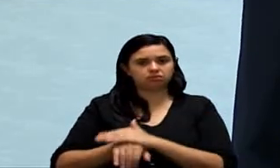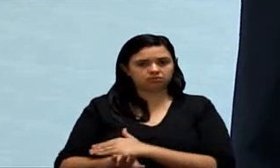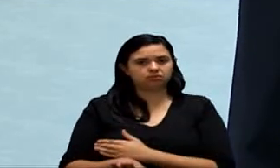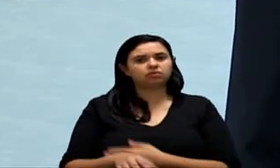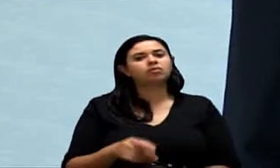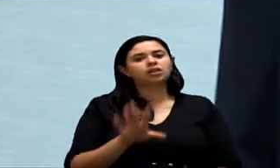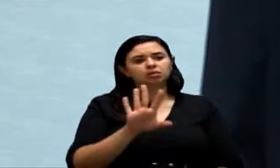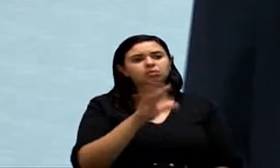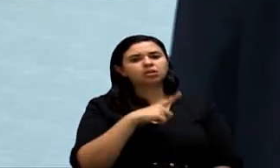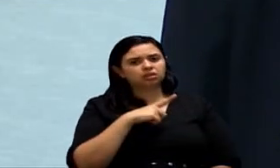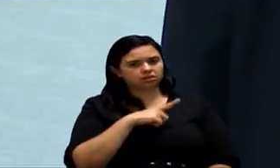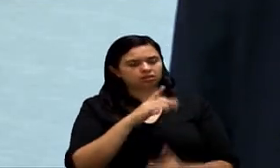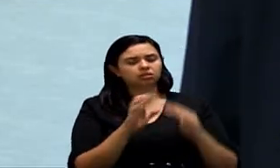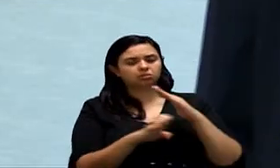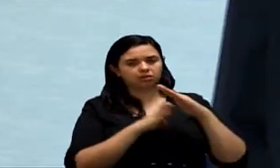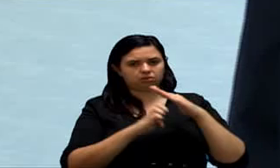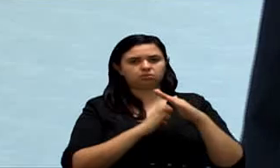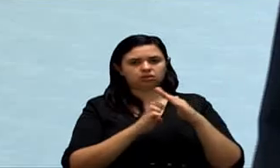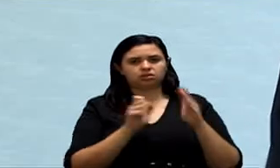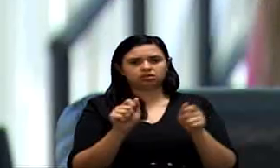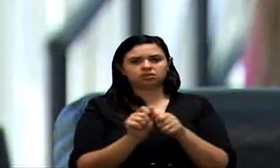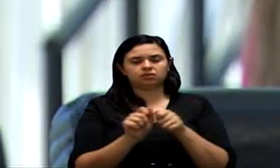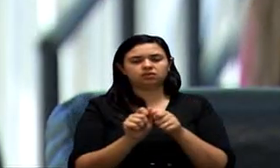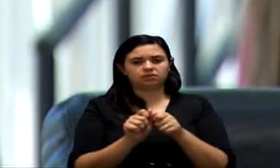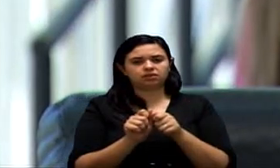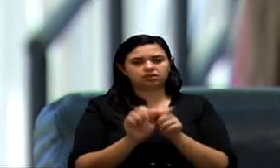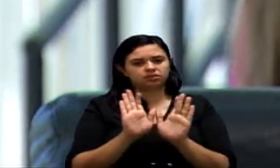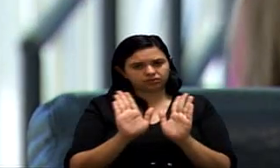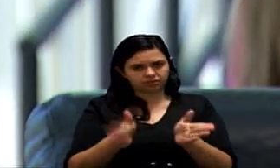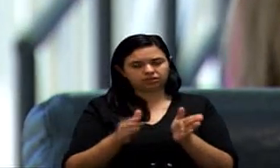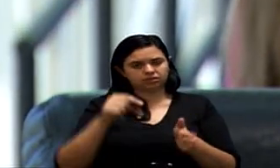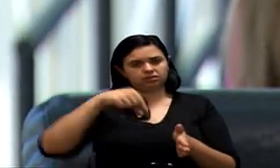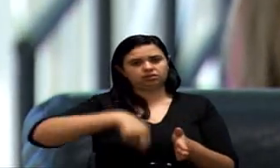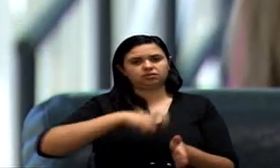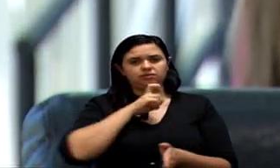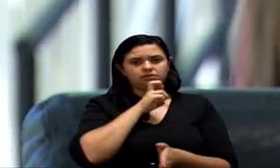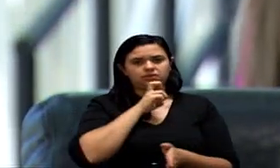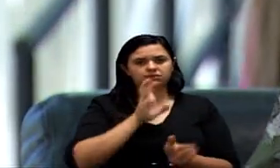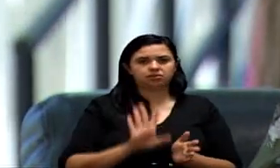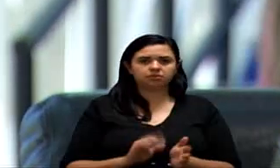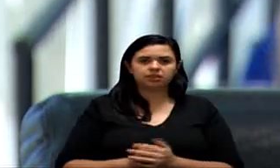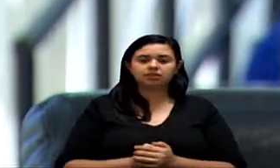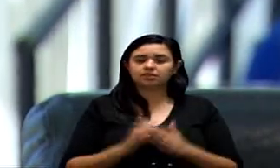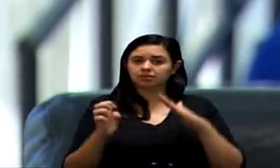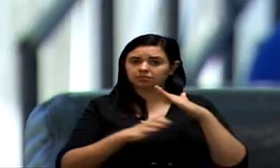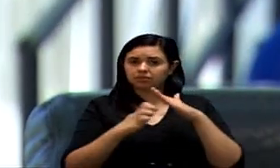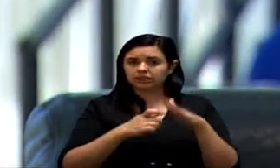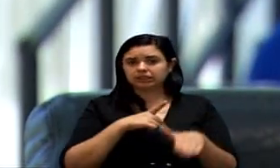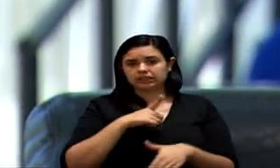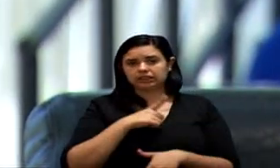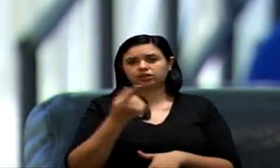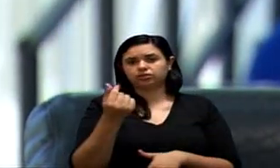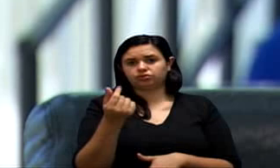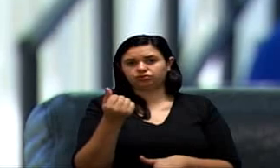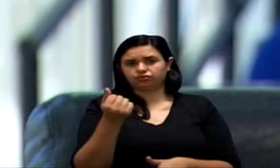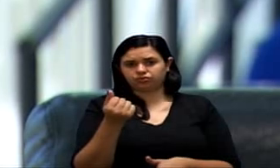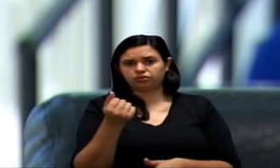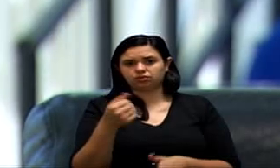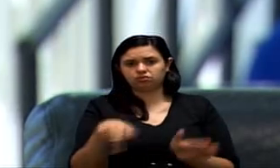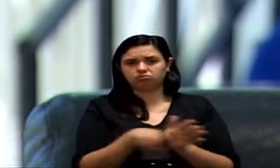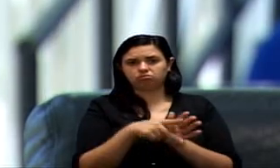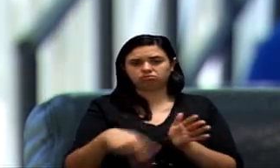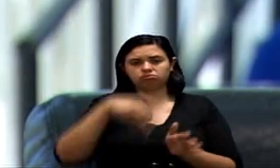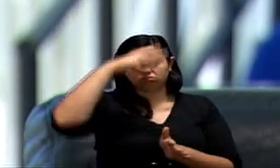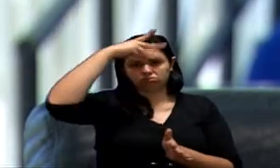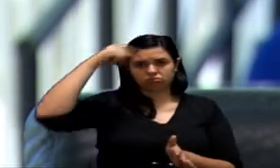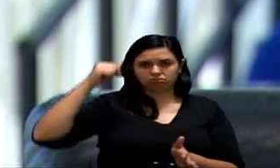tem meses. Tem uma empresa em Sorocaba que faz isso. Então, é muito complicado. E daí você fala, essa empresa tem o dinheiro público, onde vai separar o medicamento...